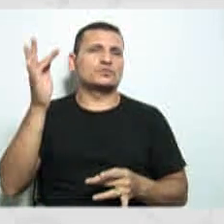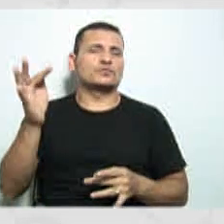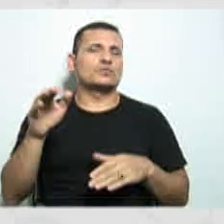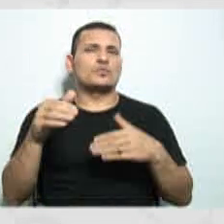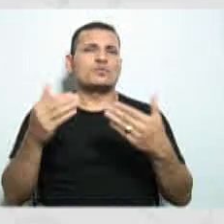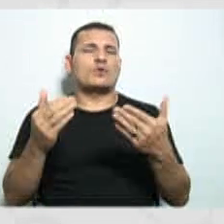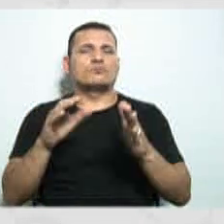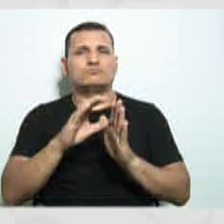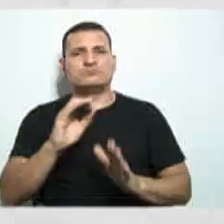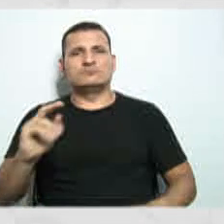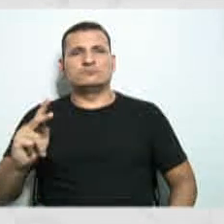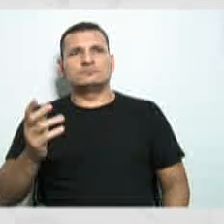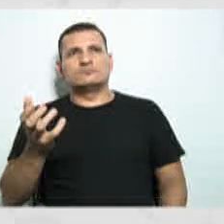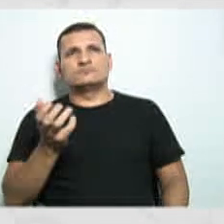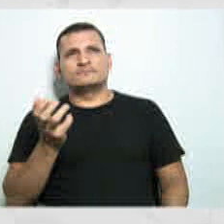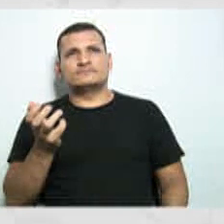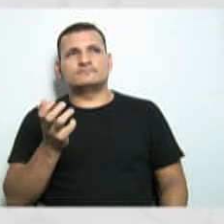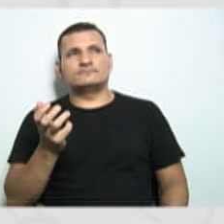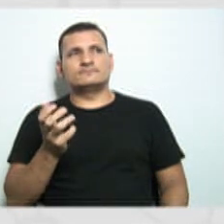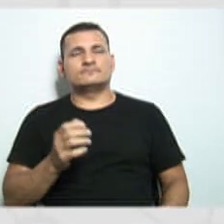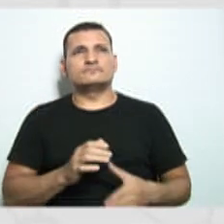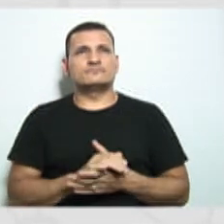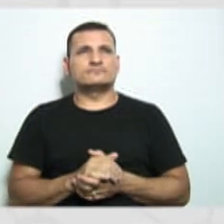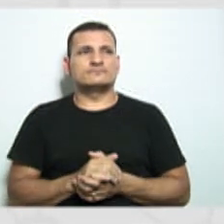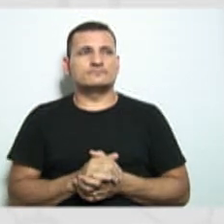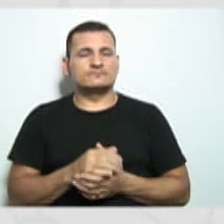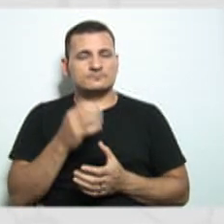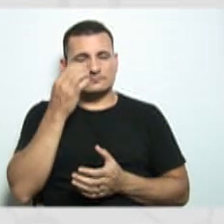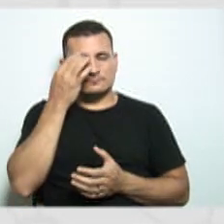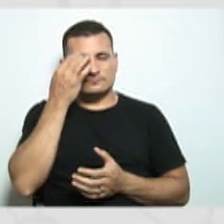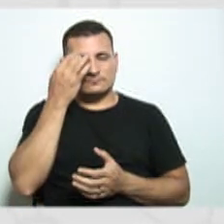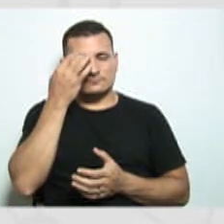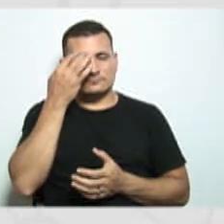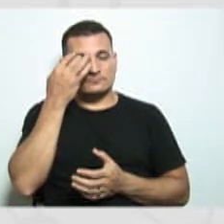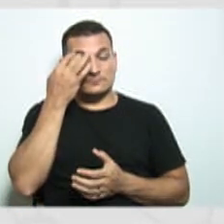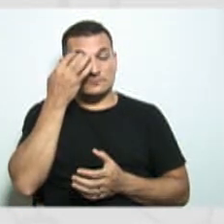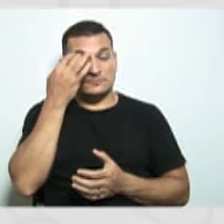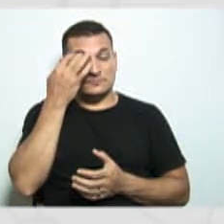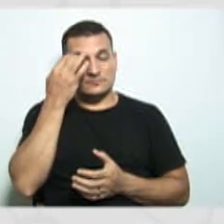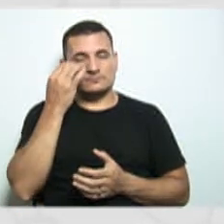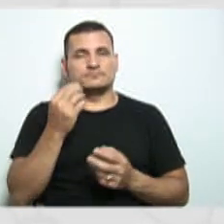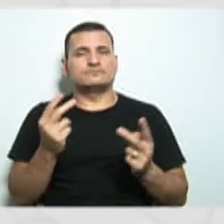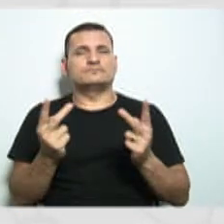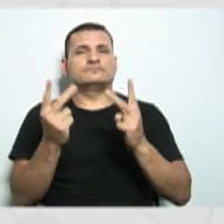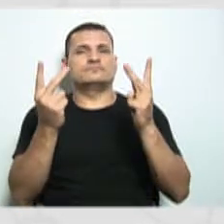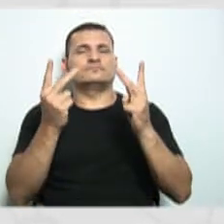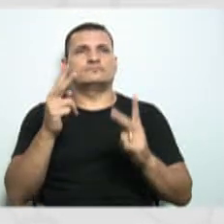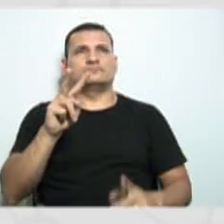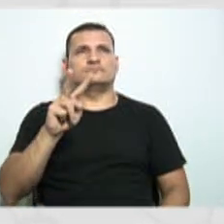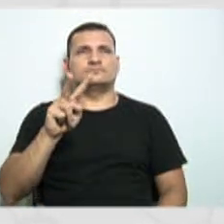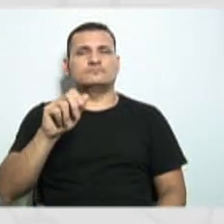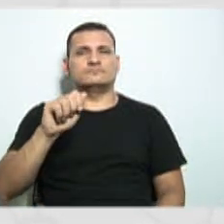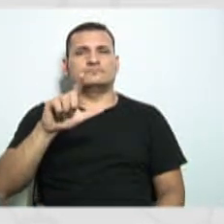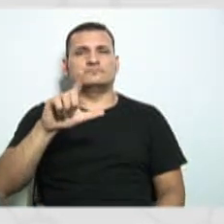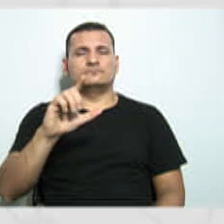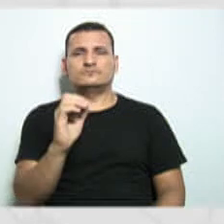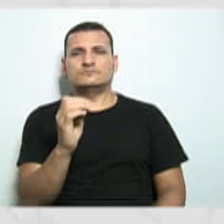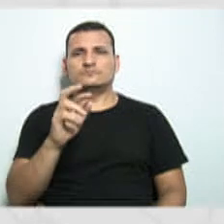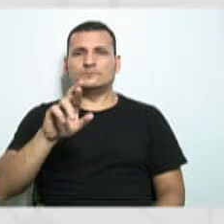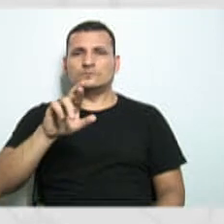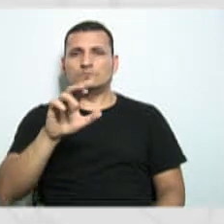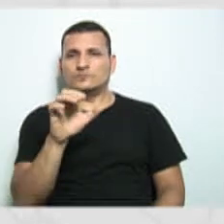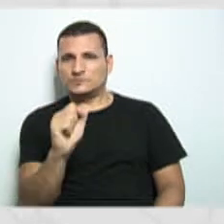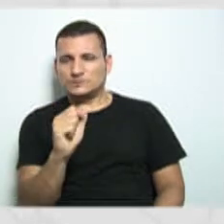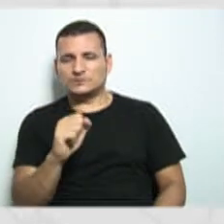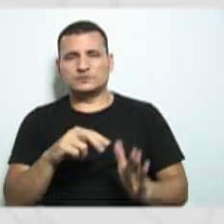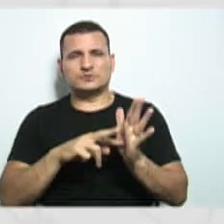a cooperativa, entendeu? E o que seriam os valores? Os valores significam o quê?